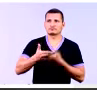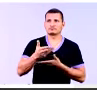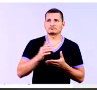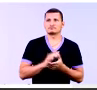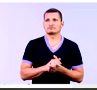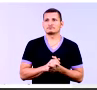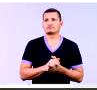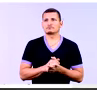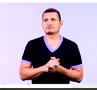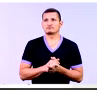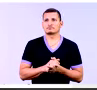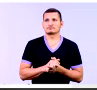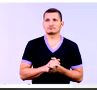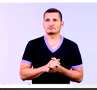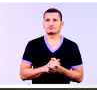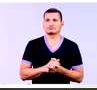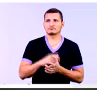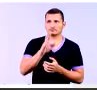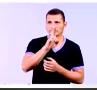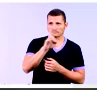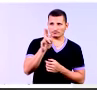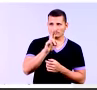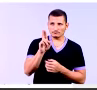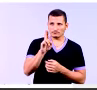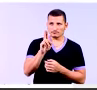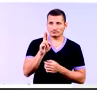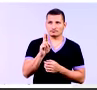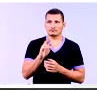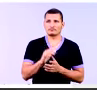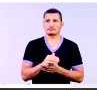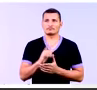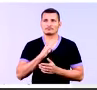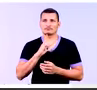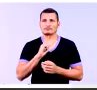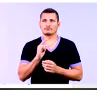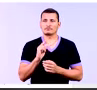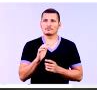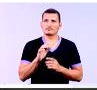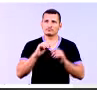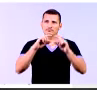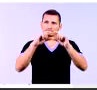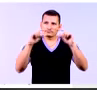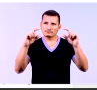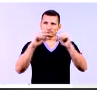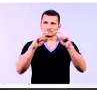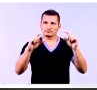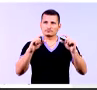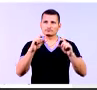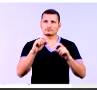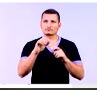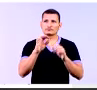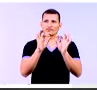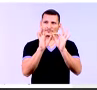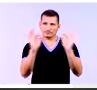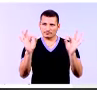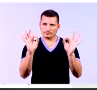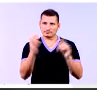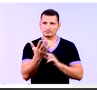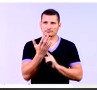campos em que eu estou. Se eu colocar o campo no nome, ele me mostra uma interação abaixo. Olha, digite o nome completo do cliente.